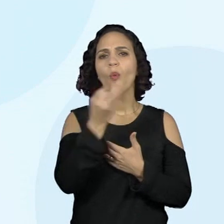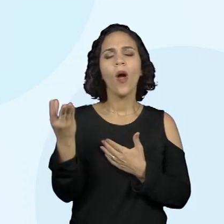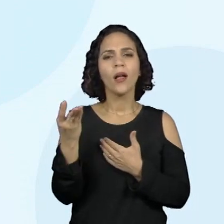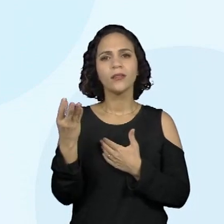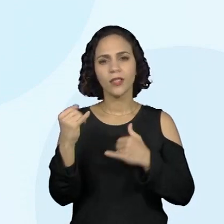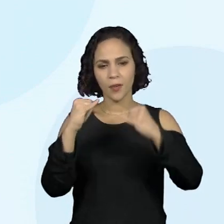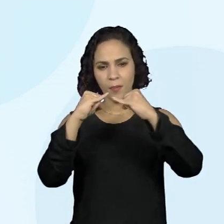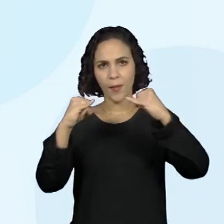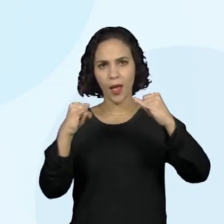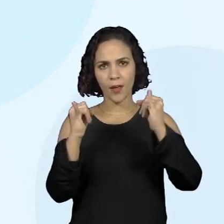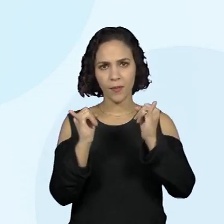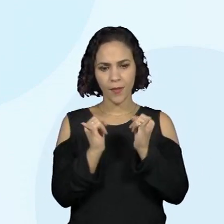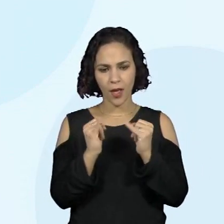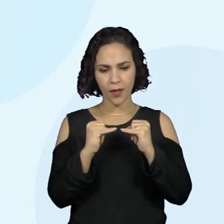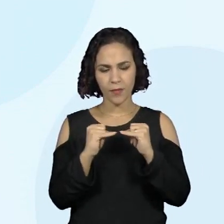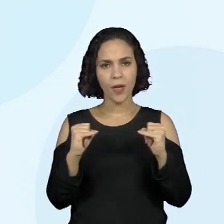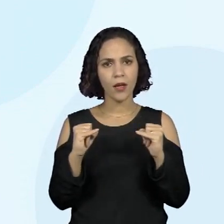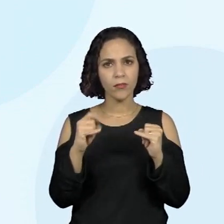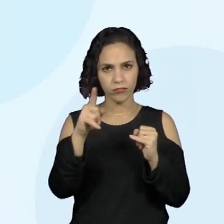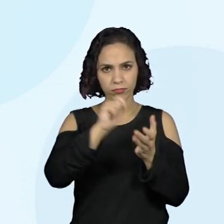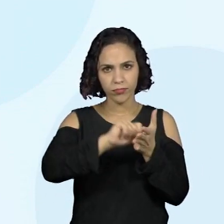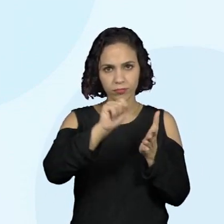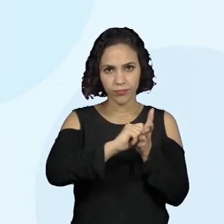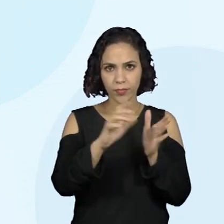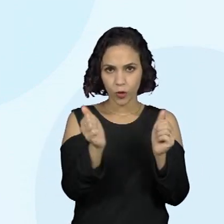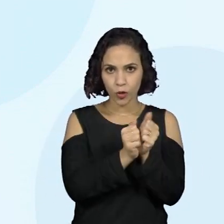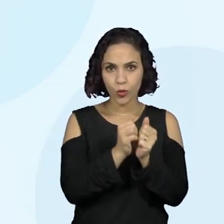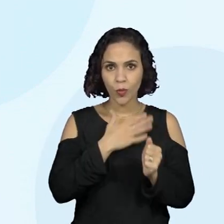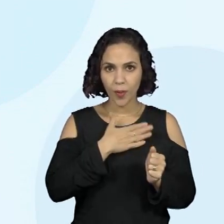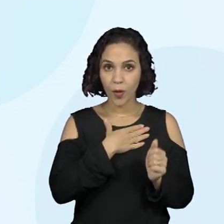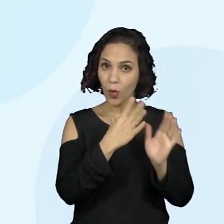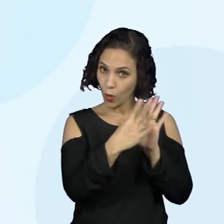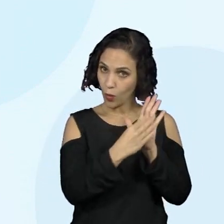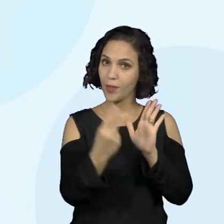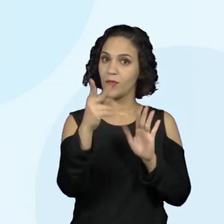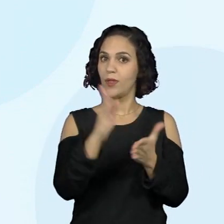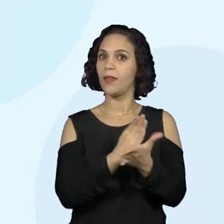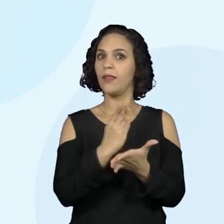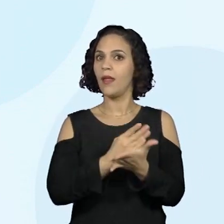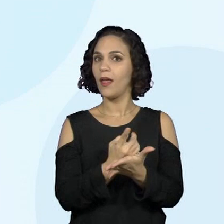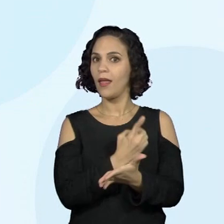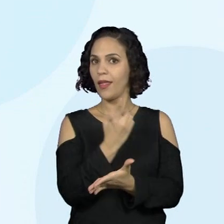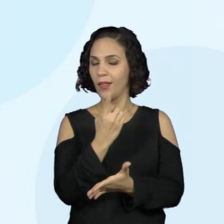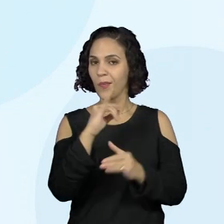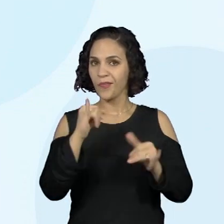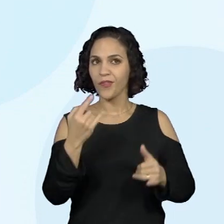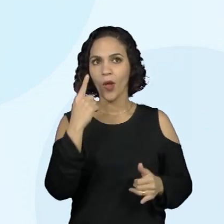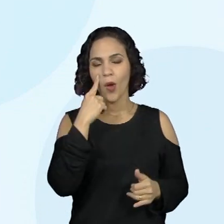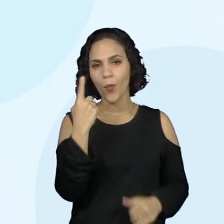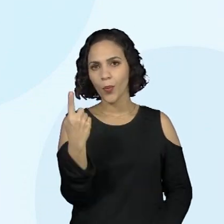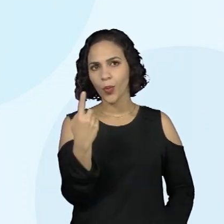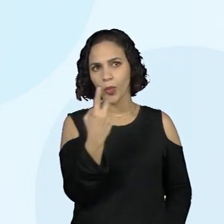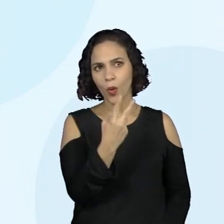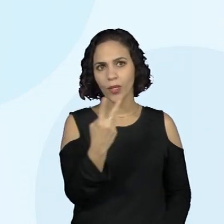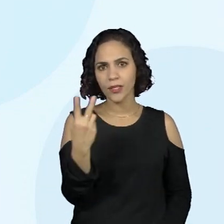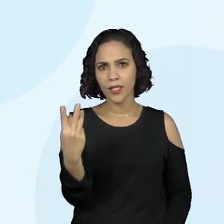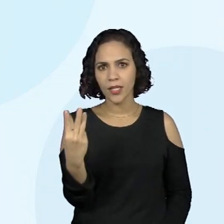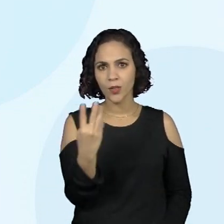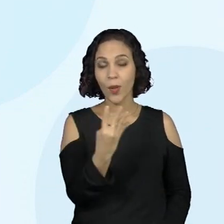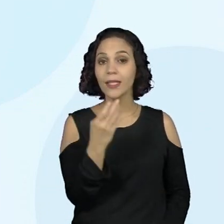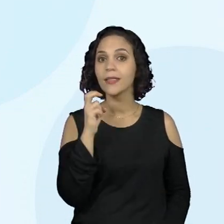Estão fazendo um registro comigo, estudantes? O pentágono, com quantos lados? 1, 2,